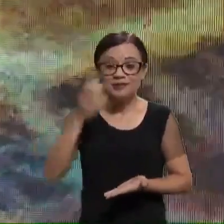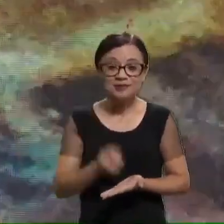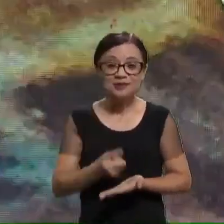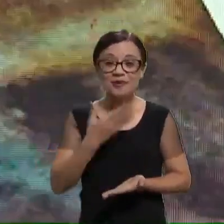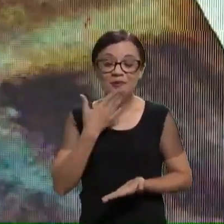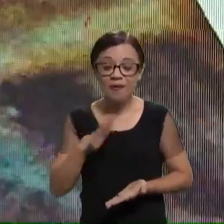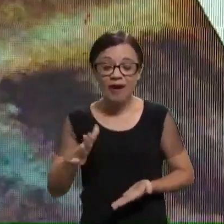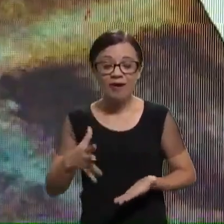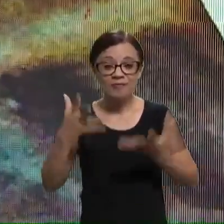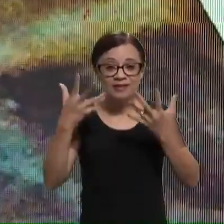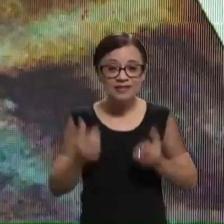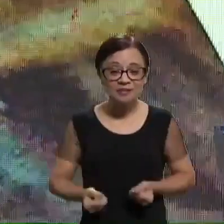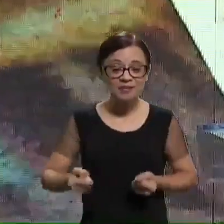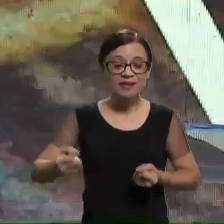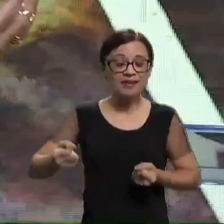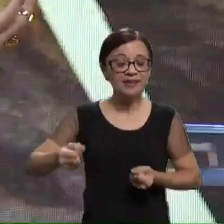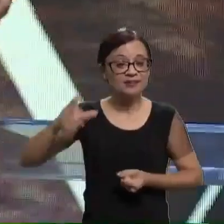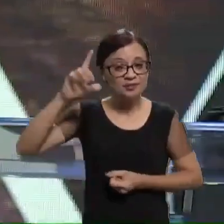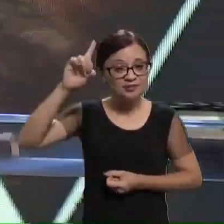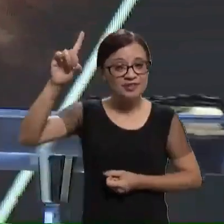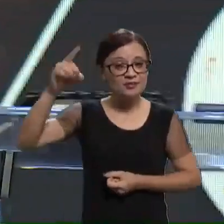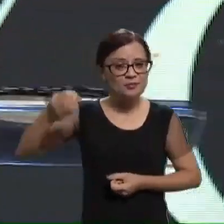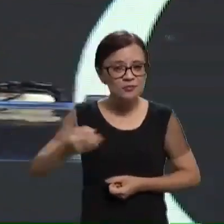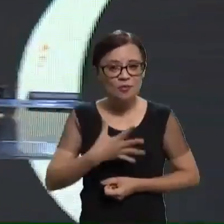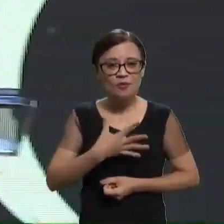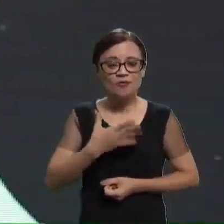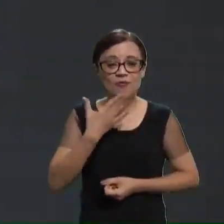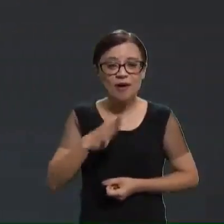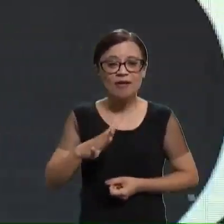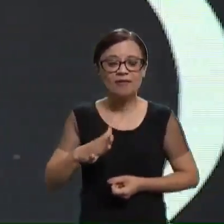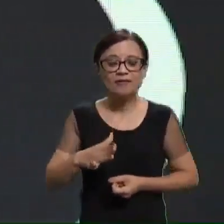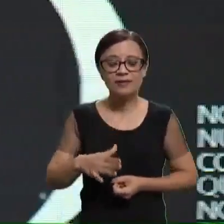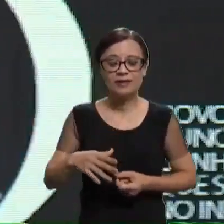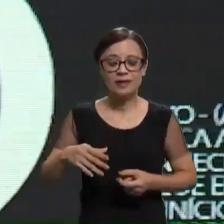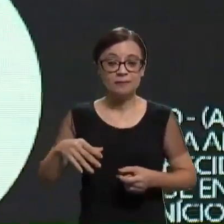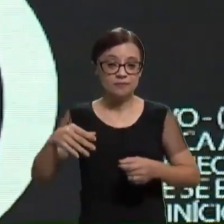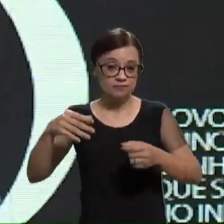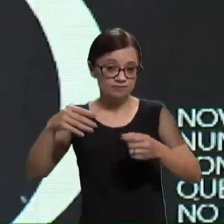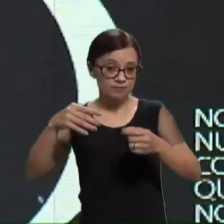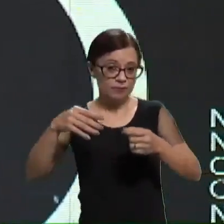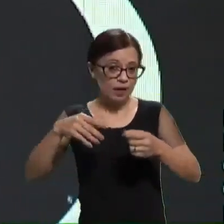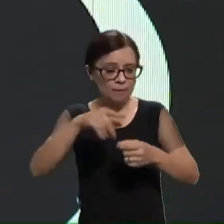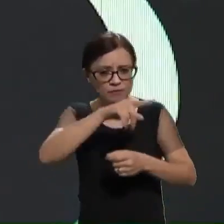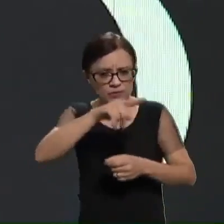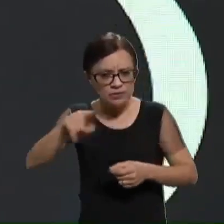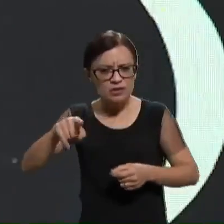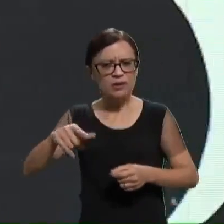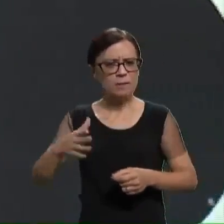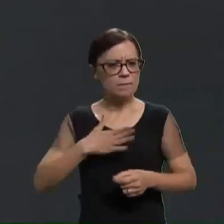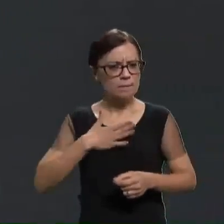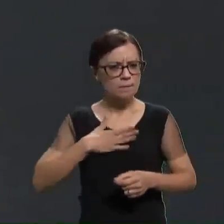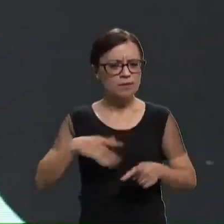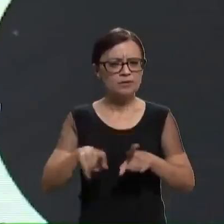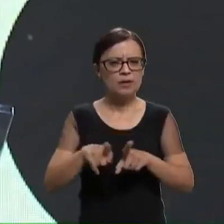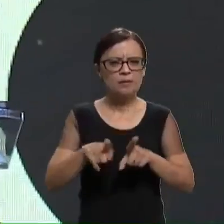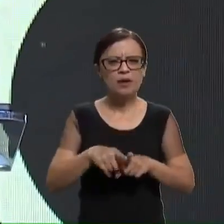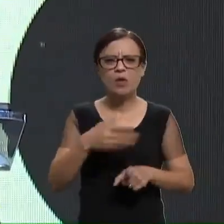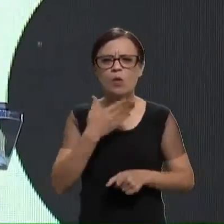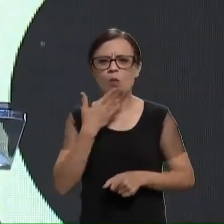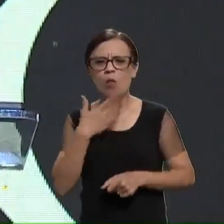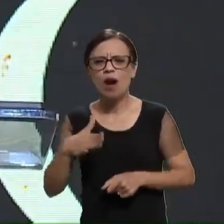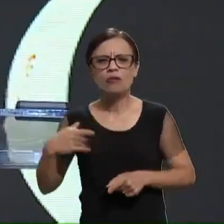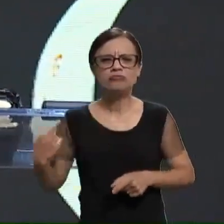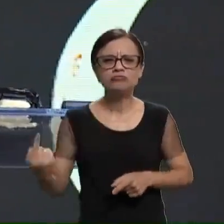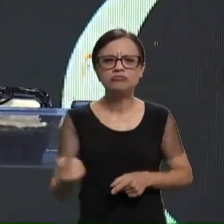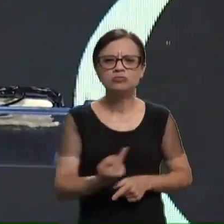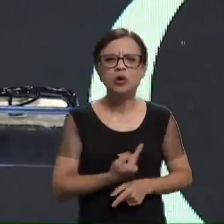aquilo que está vindo da parte de Deus. Essa mensagem, meu querido, é para você e para mim. Qual tem que ser o nosso